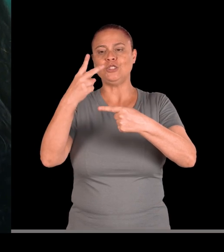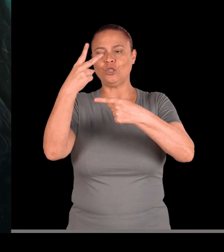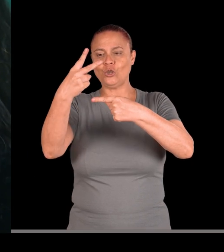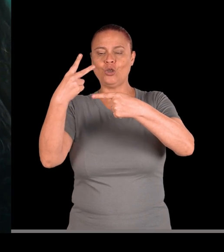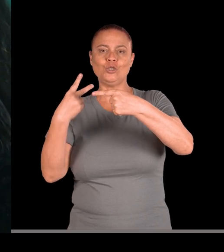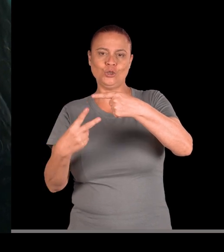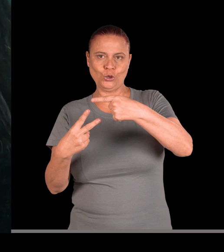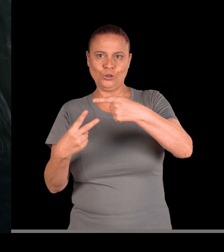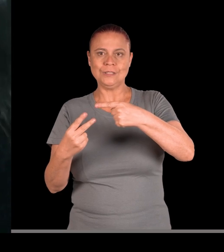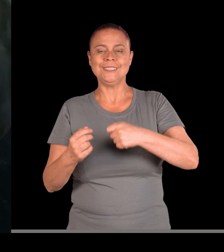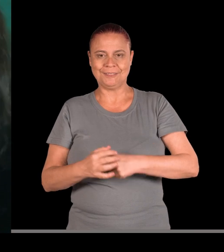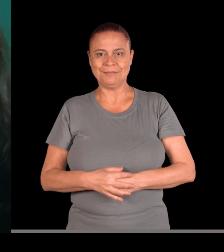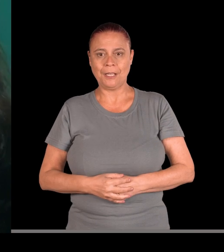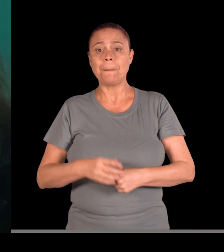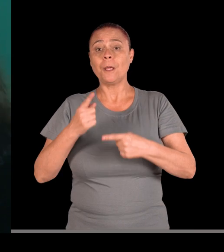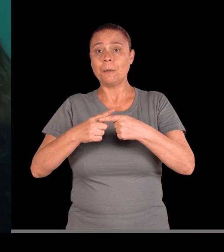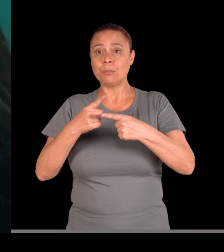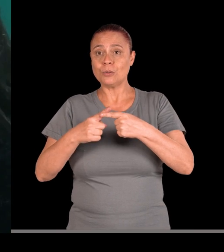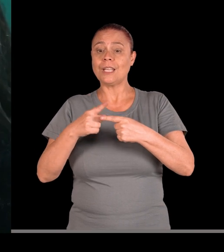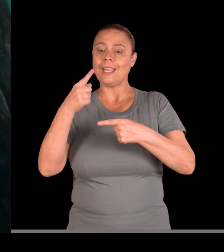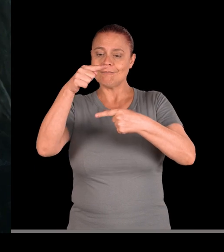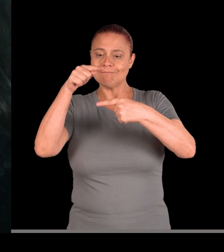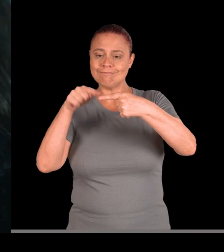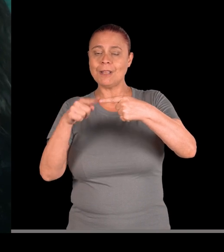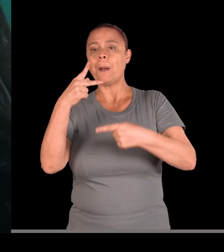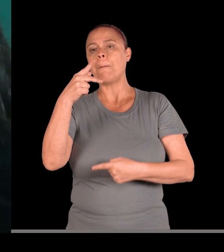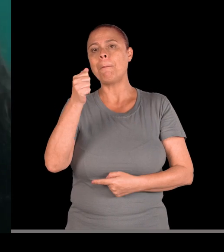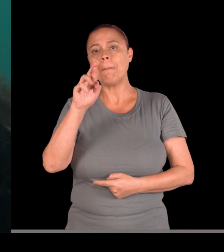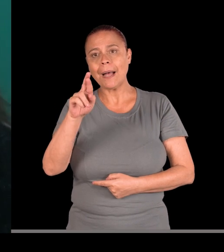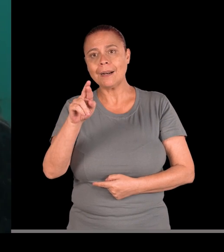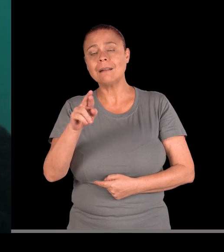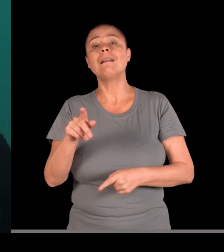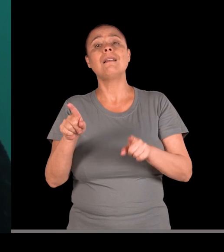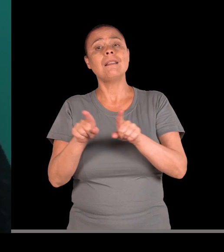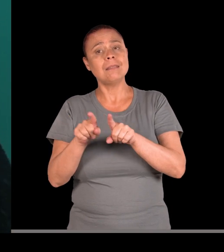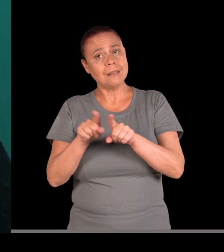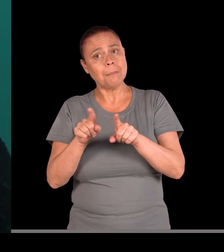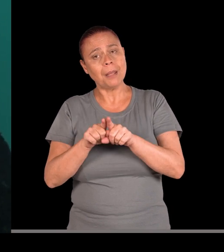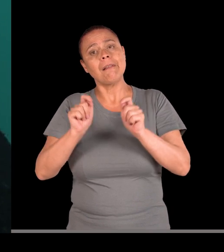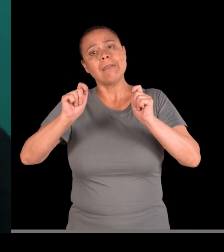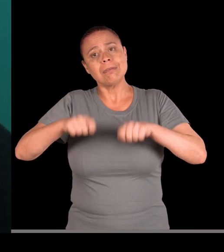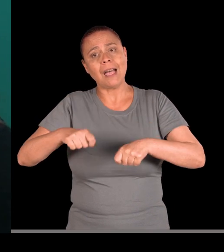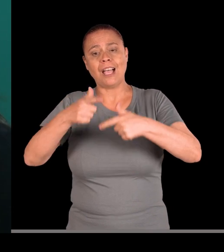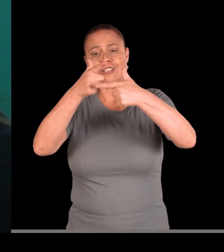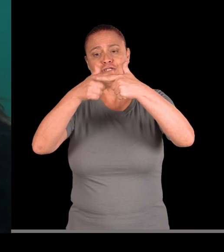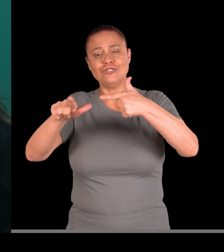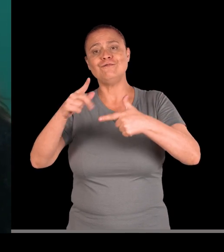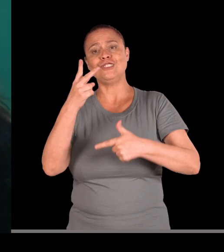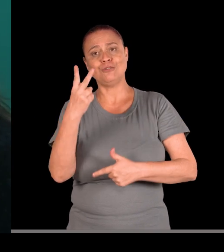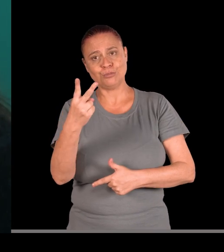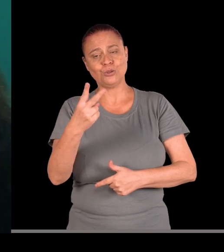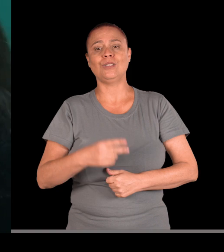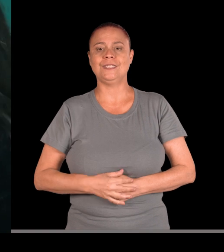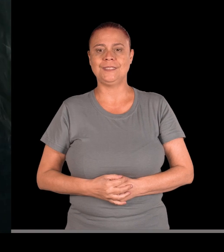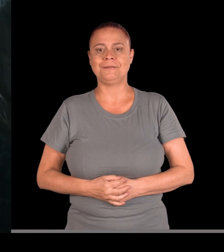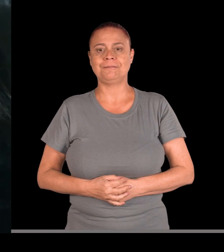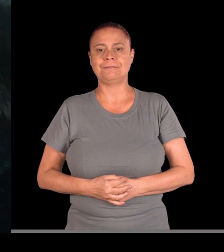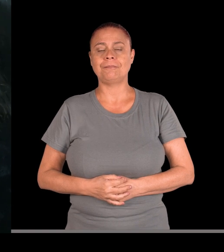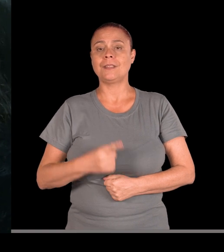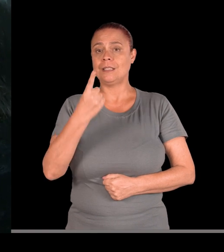10 quanto 6 por 2, porque ambos são pares e ambos também podem ser divisíveis por